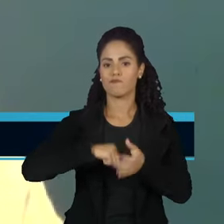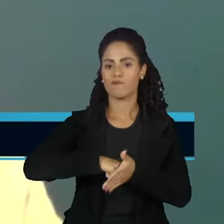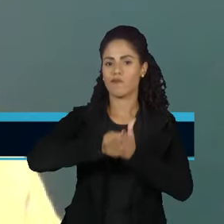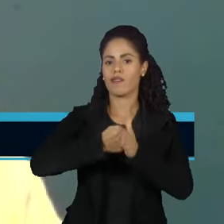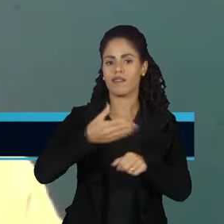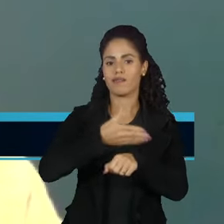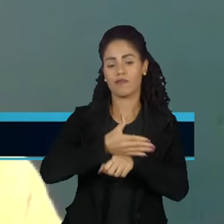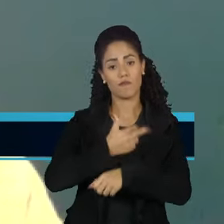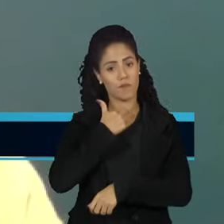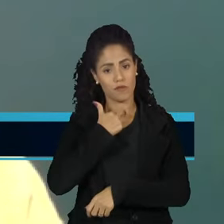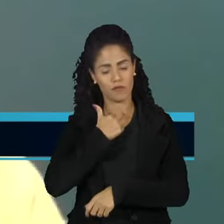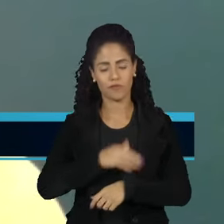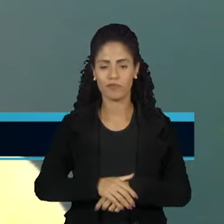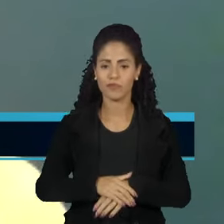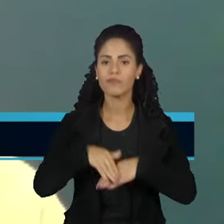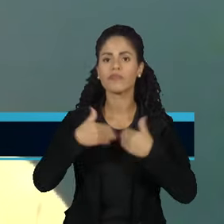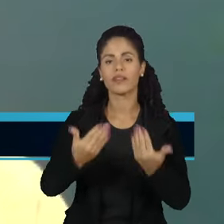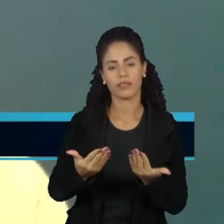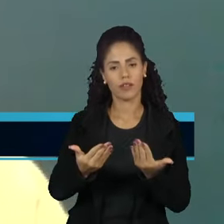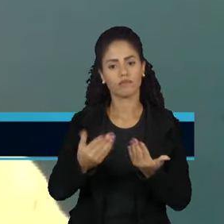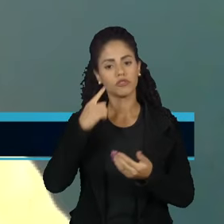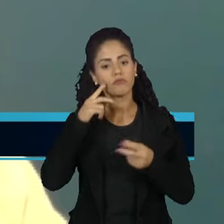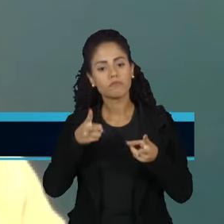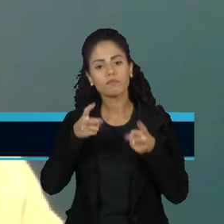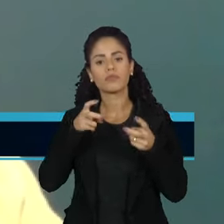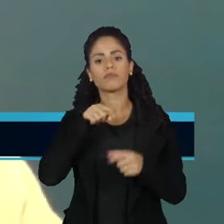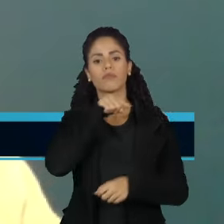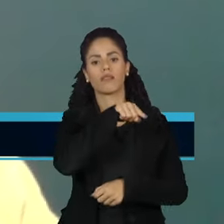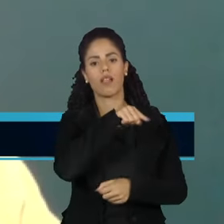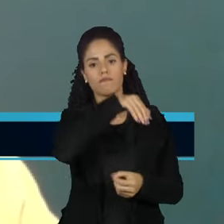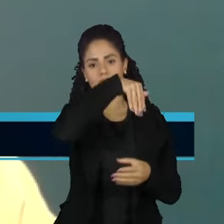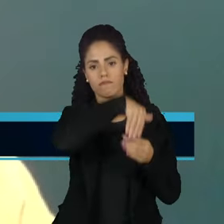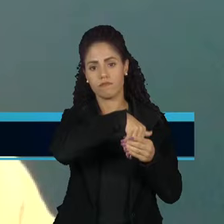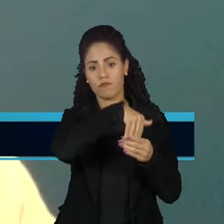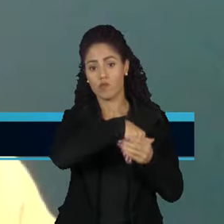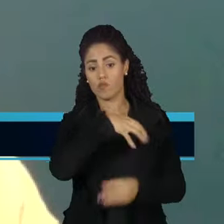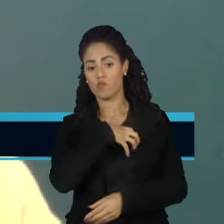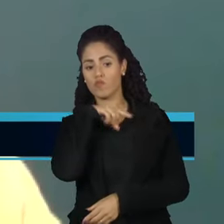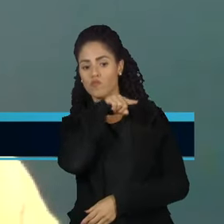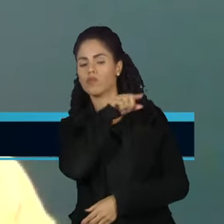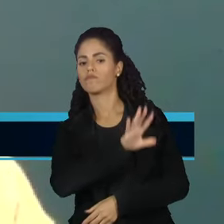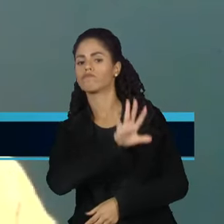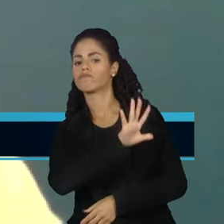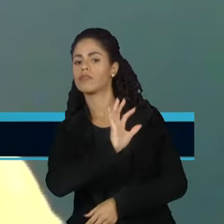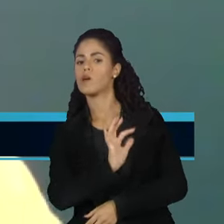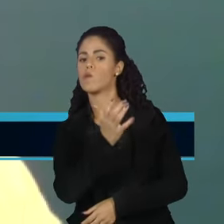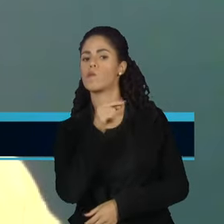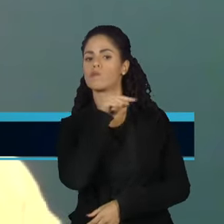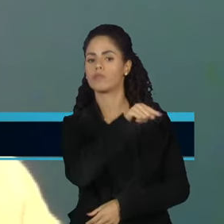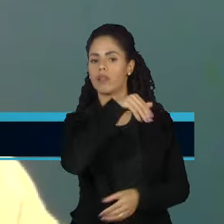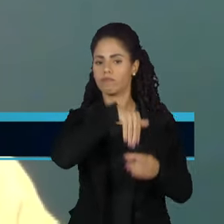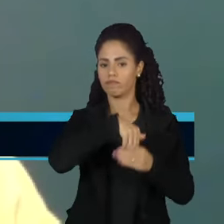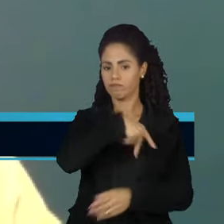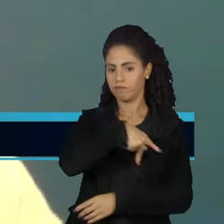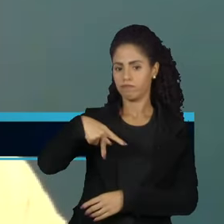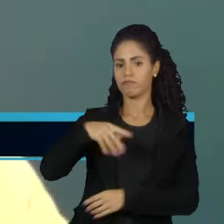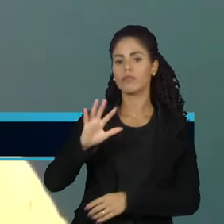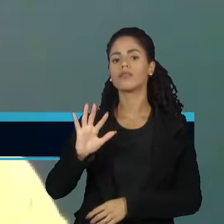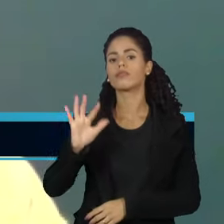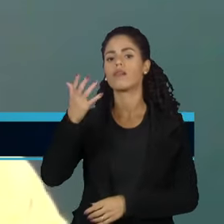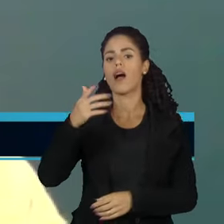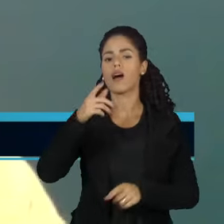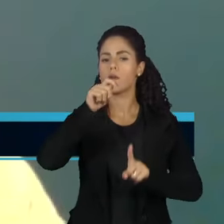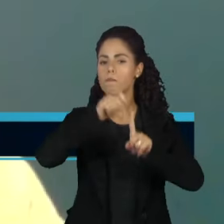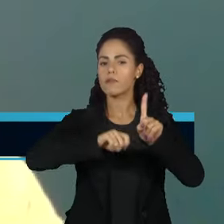um bom sinal, né? É um sinal de que essa eleição, da forma como o Maduro está pensando, essa eleição presidencial que deve ocorrer em